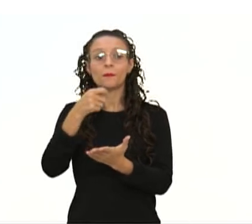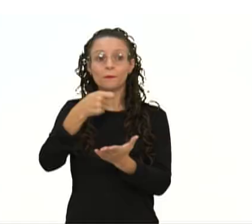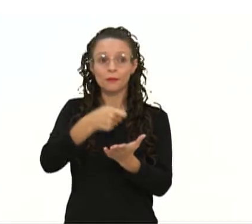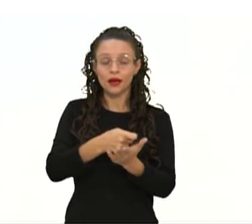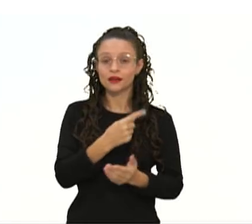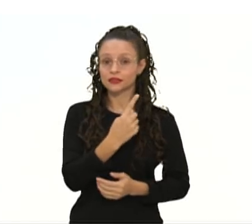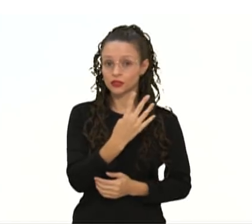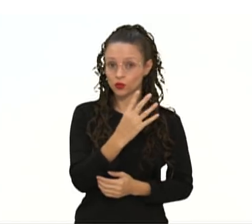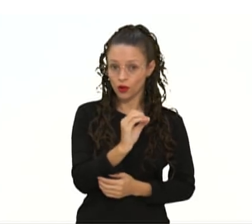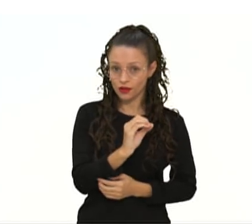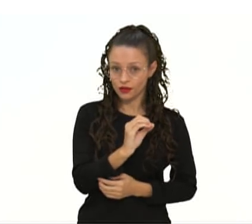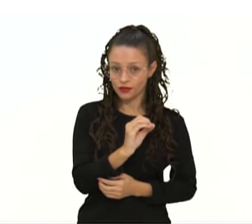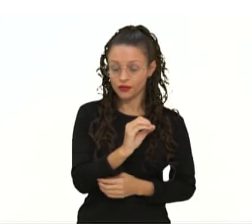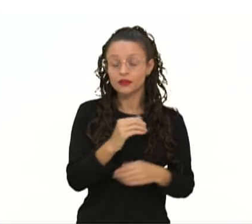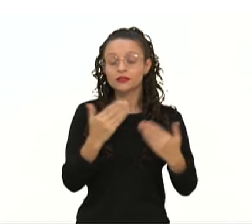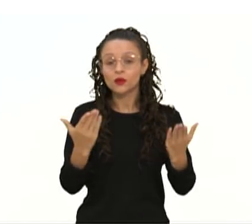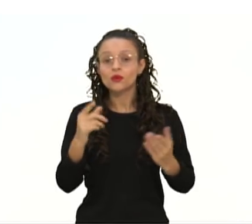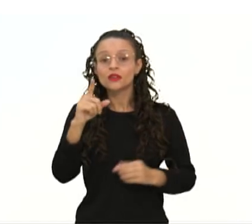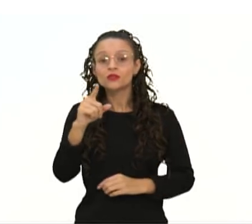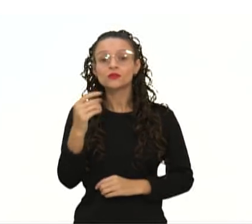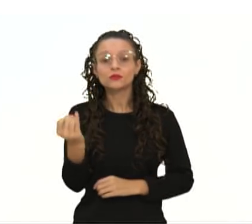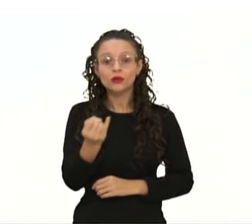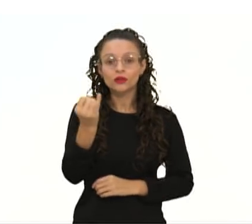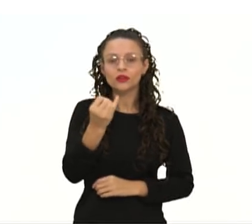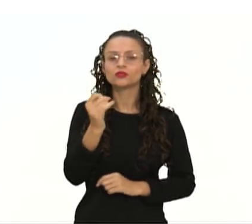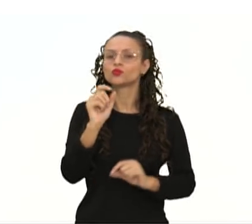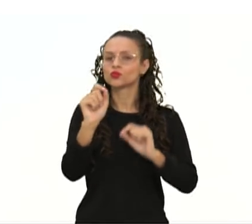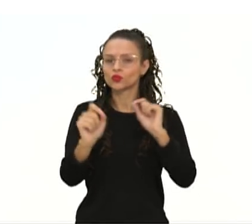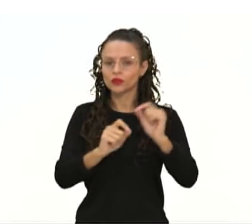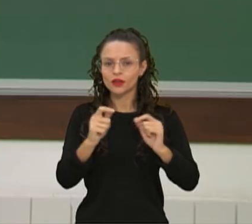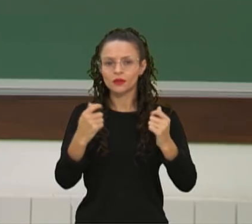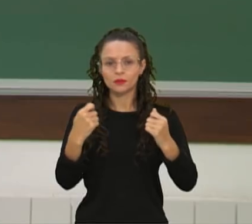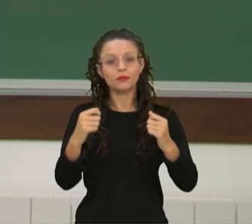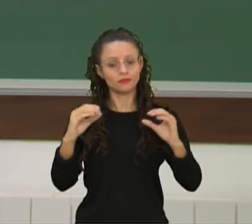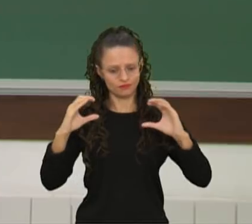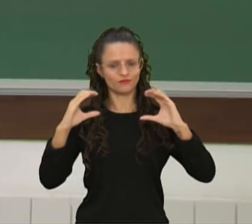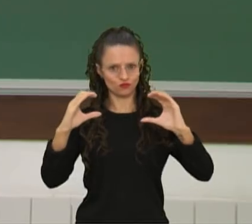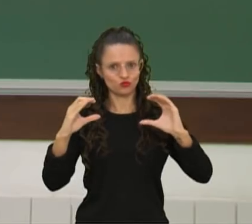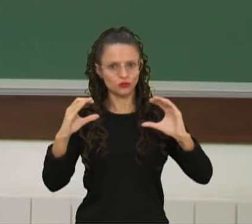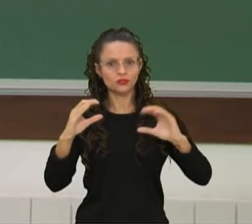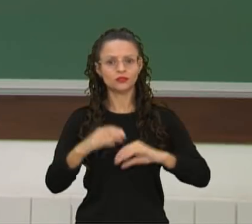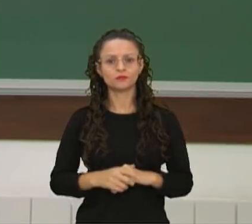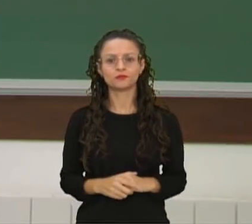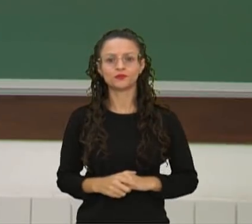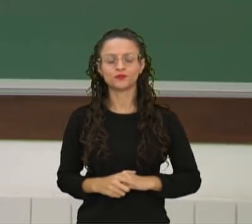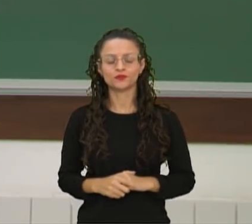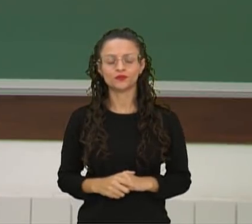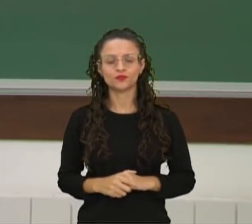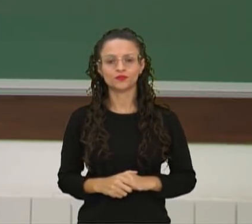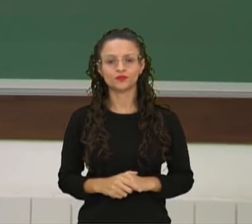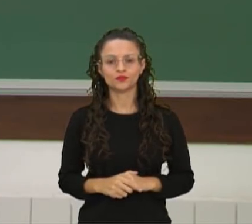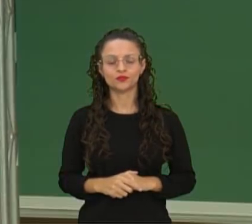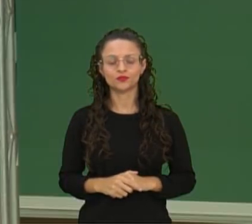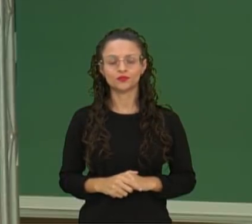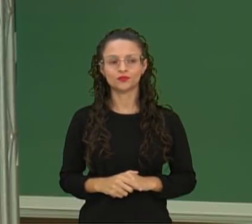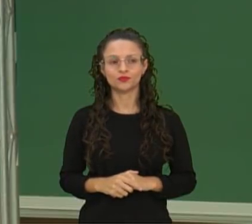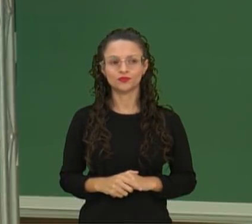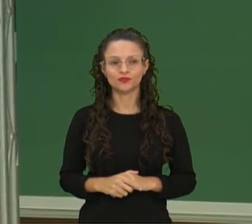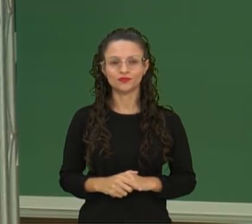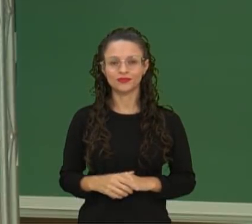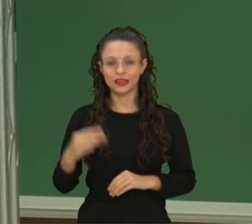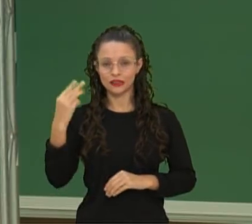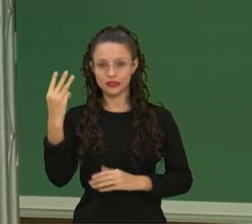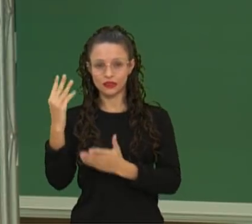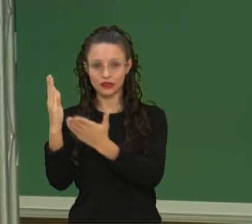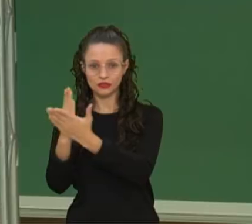quantidade de livros que eu compro. Essa é uma ideia importante, porque a gente precisa nas funções. Bom, para 3 livros, 70